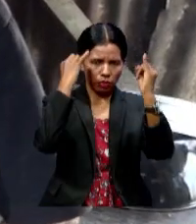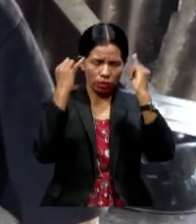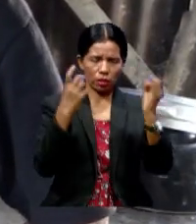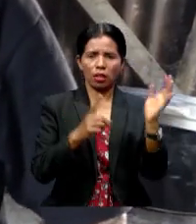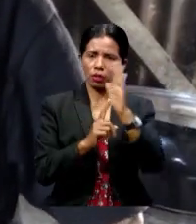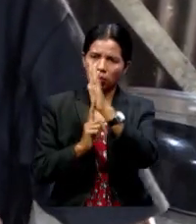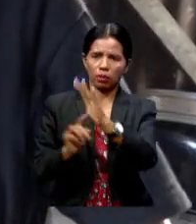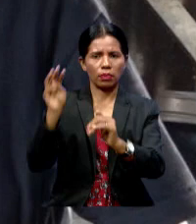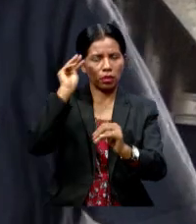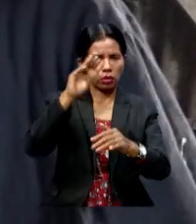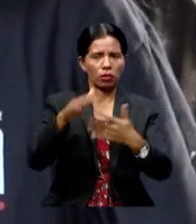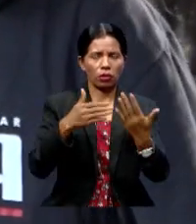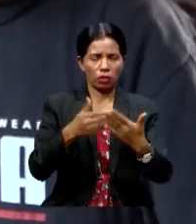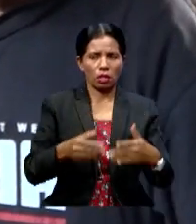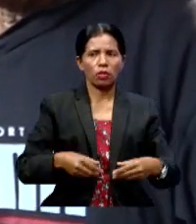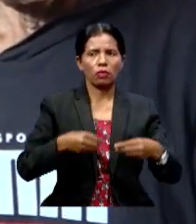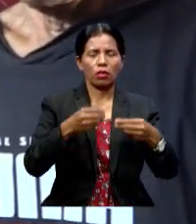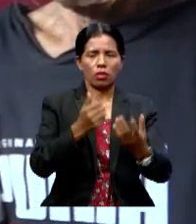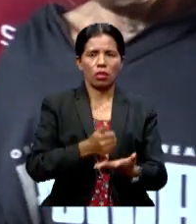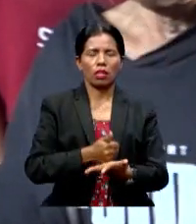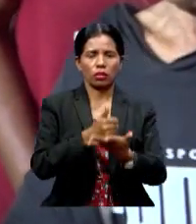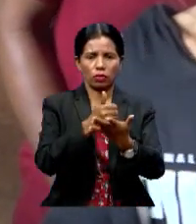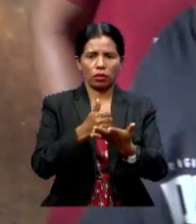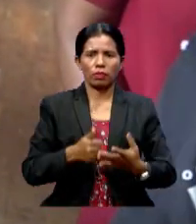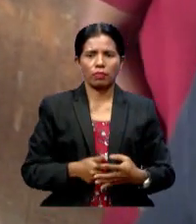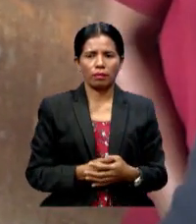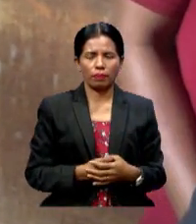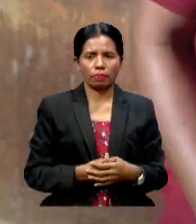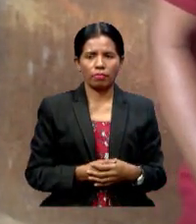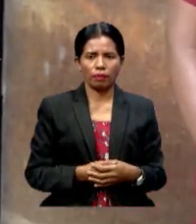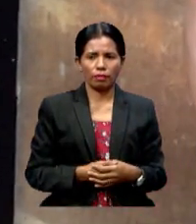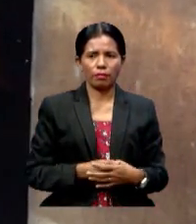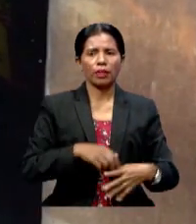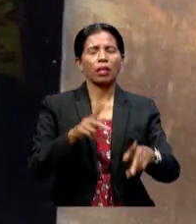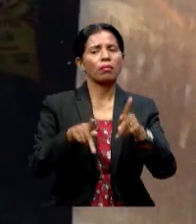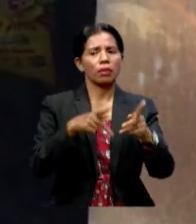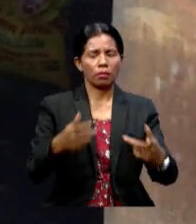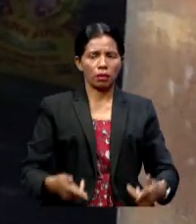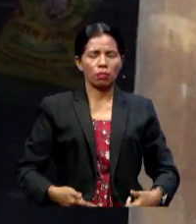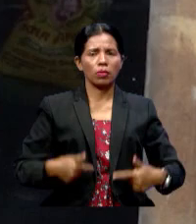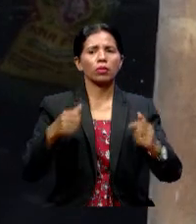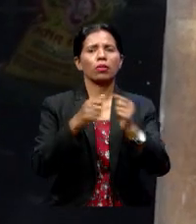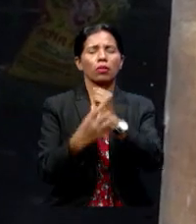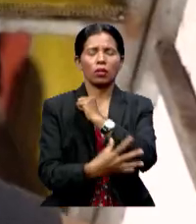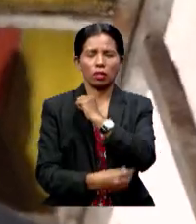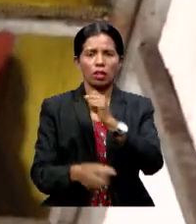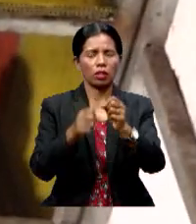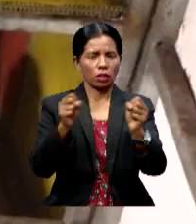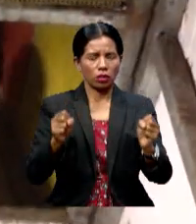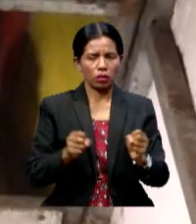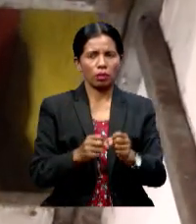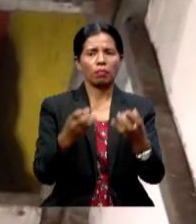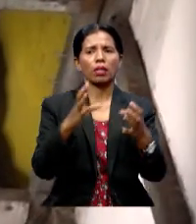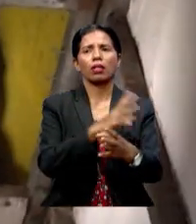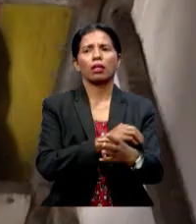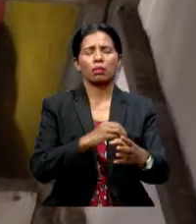para ver como a consideração mais que se mostraste. Matos Hatuir é uma nebe Morris o vulnerável de suco caminha para que mais